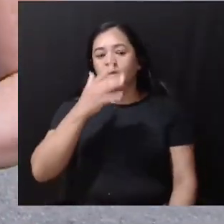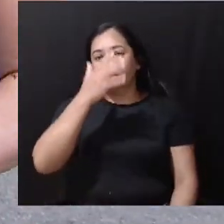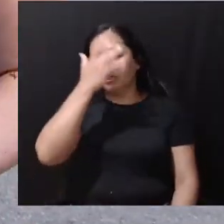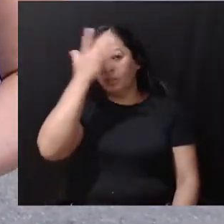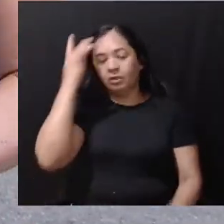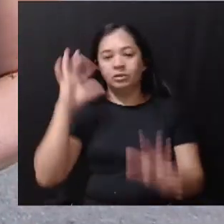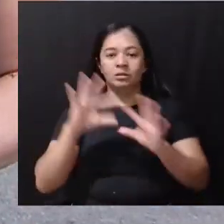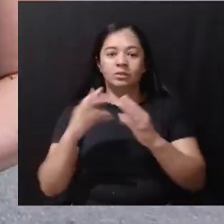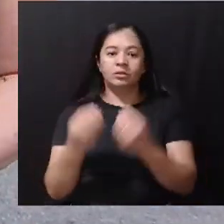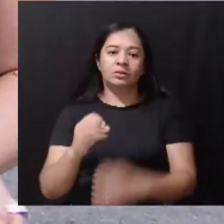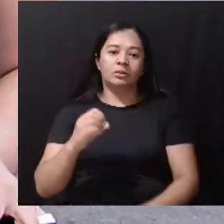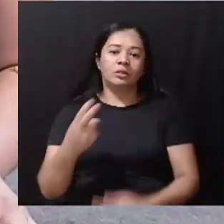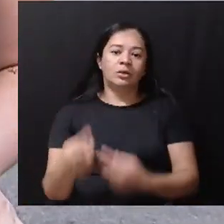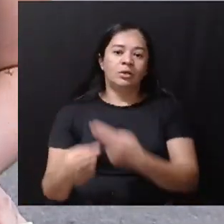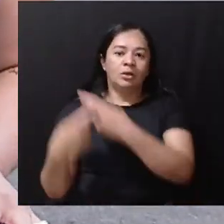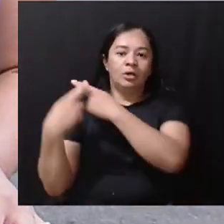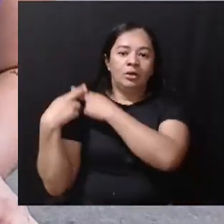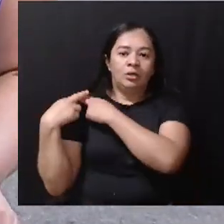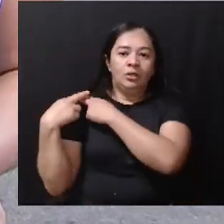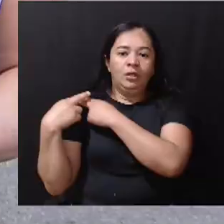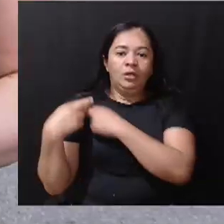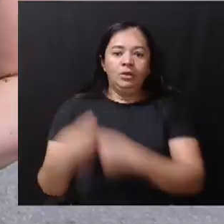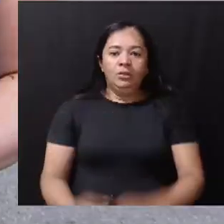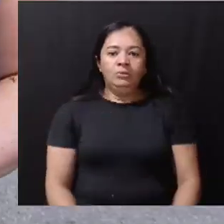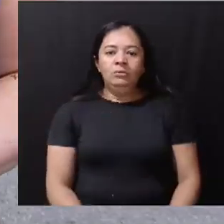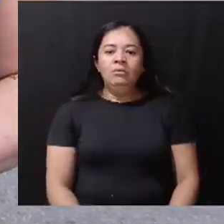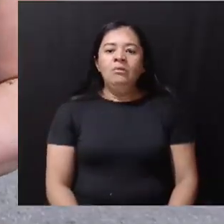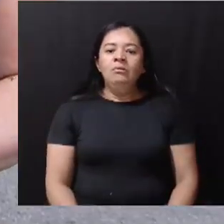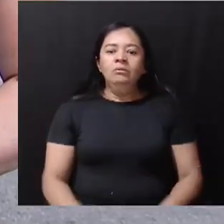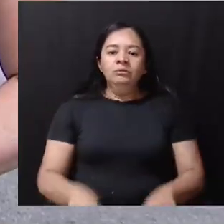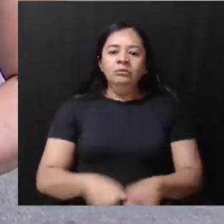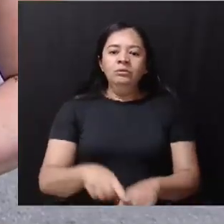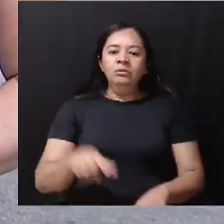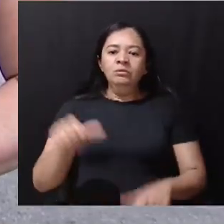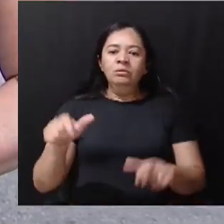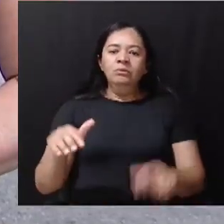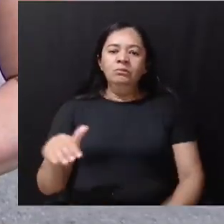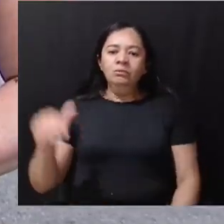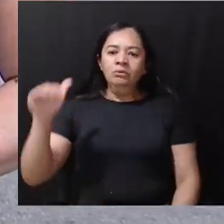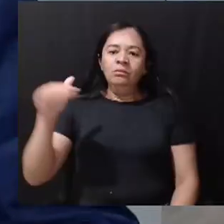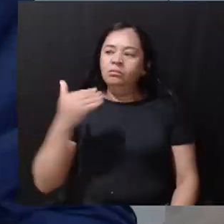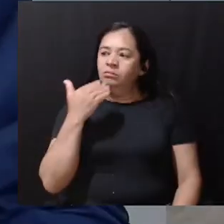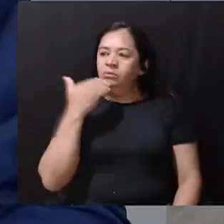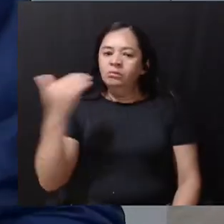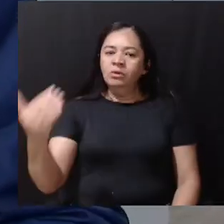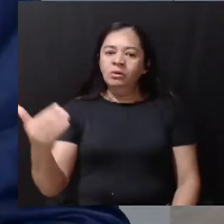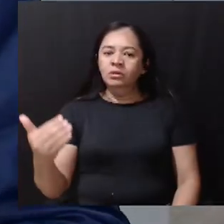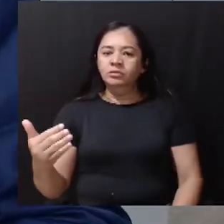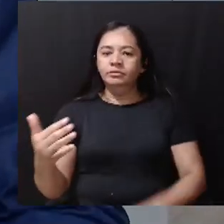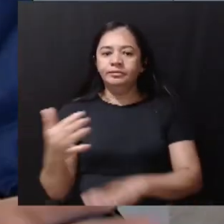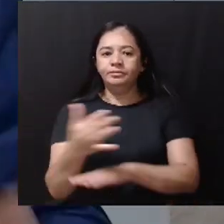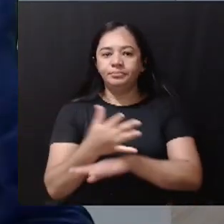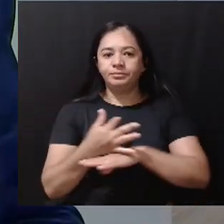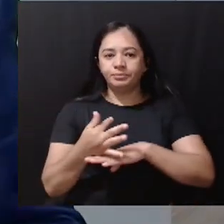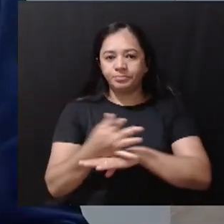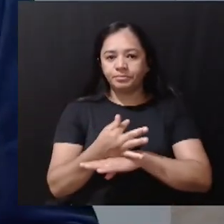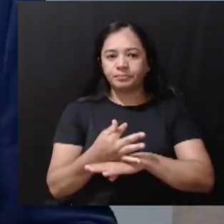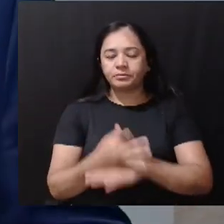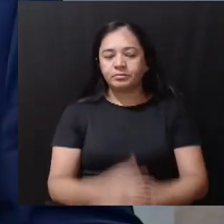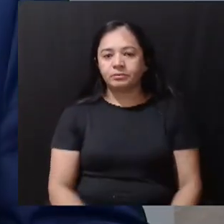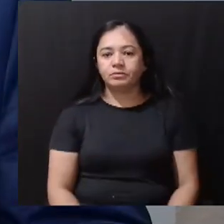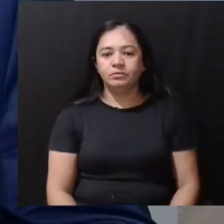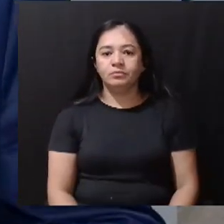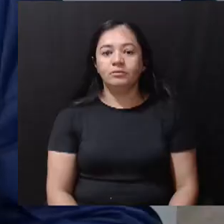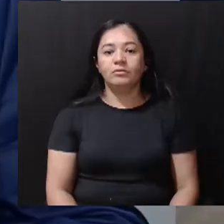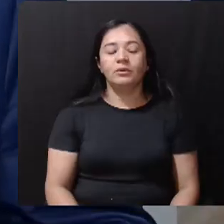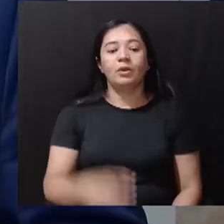mediante justificativa e às autoridades mediante solicitação formal. O pai tem que solicitar no